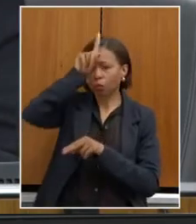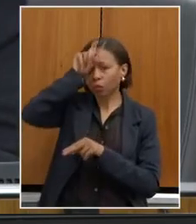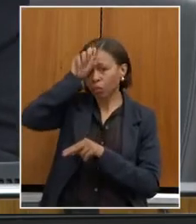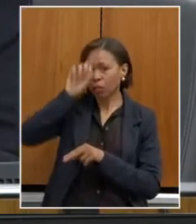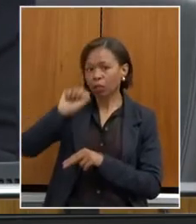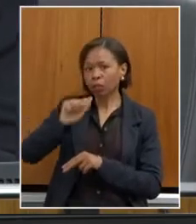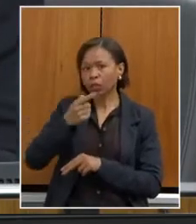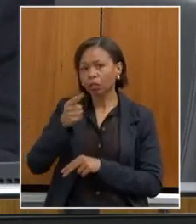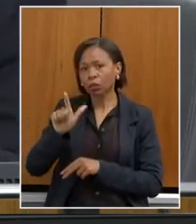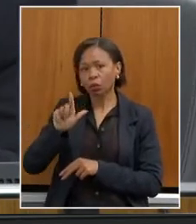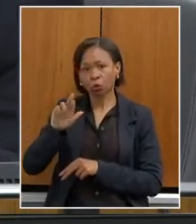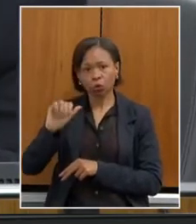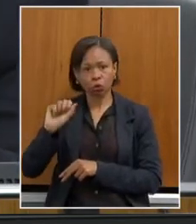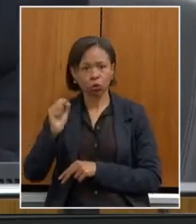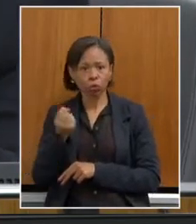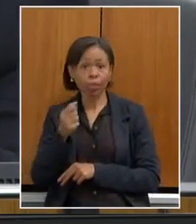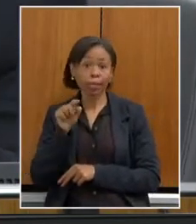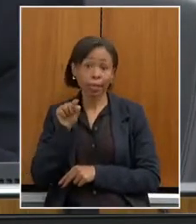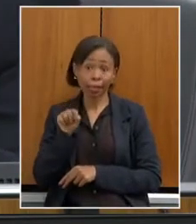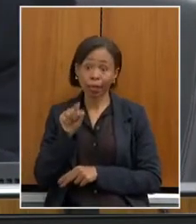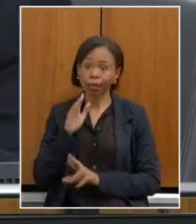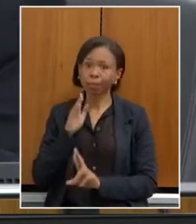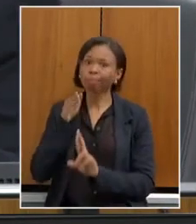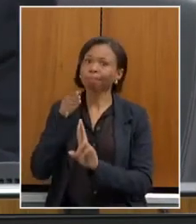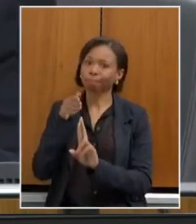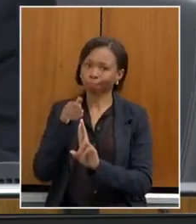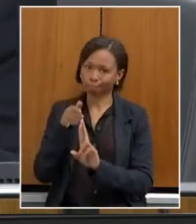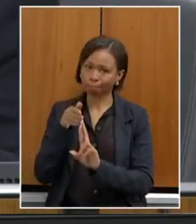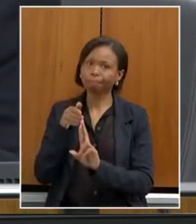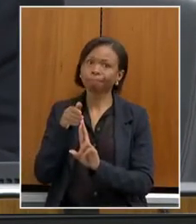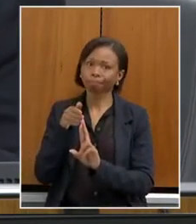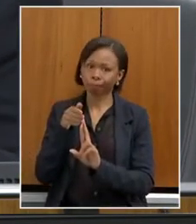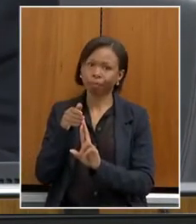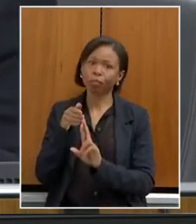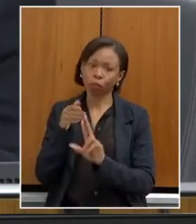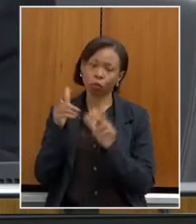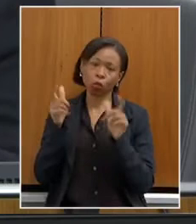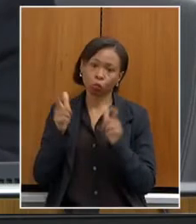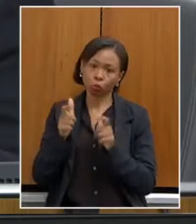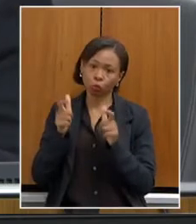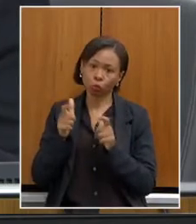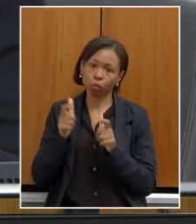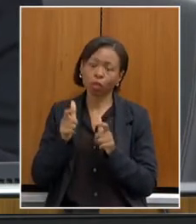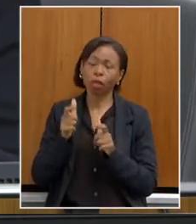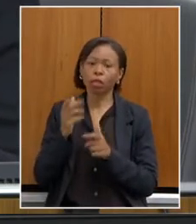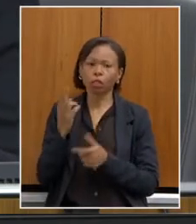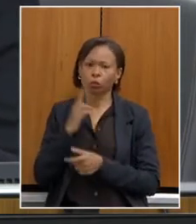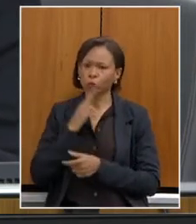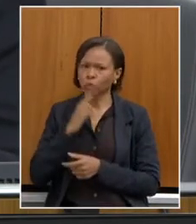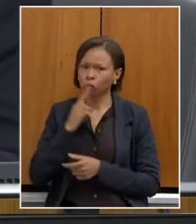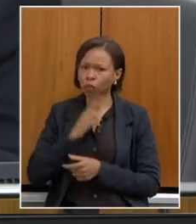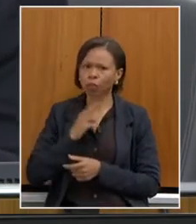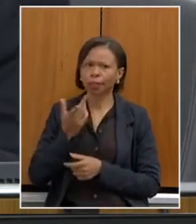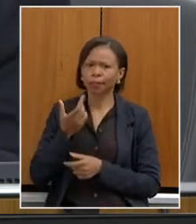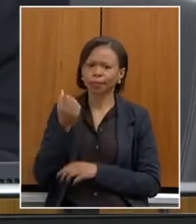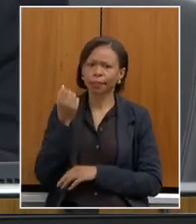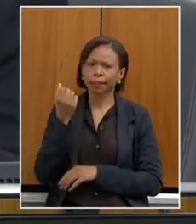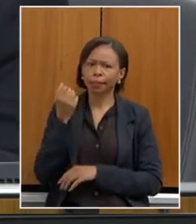aí de CTI adulto é a referência da maternidade de risco habitual de lá e alto risco é o hospital Antônio Dias